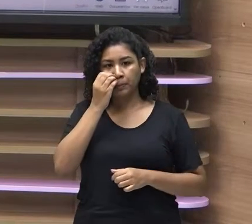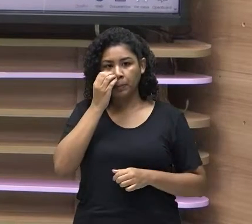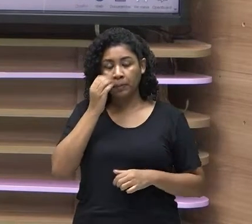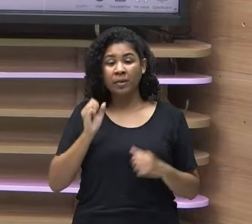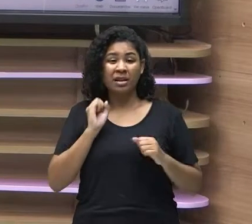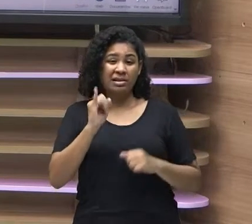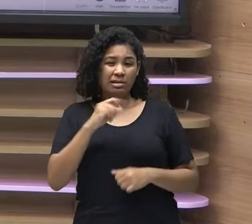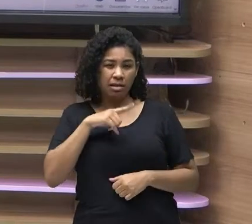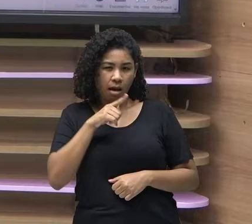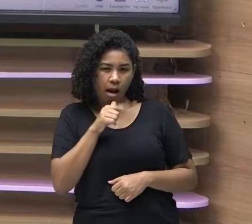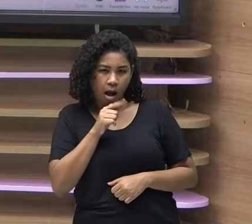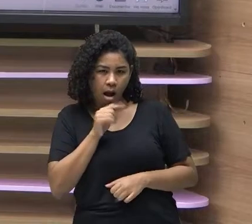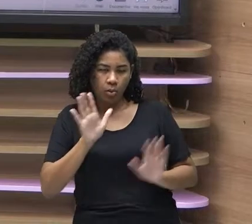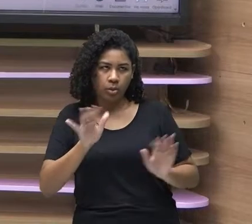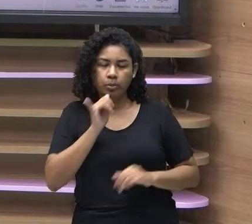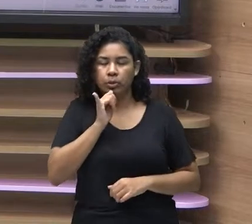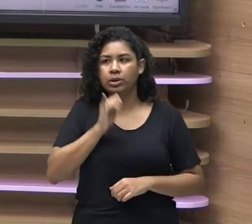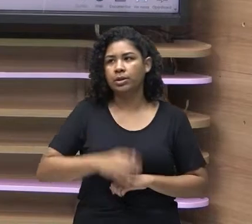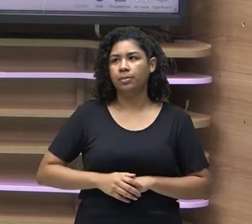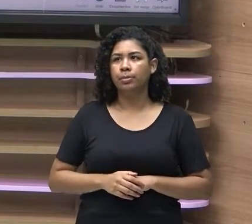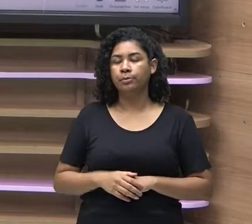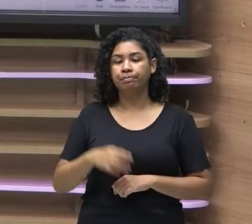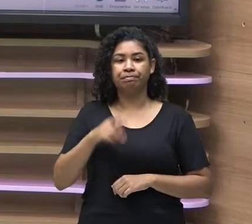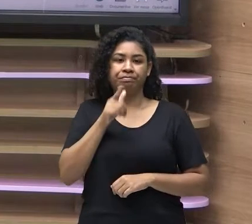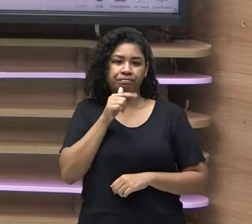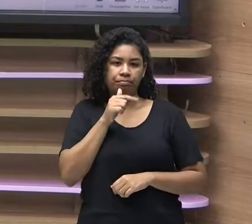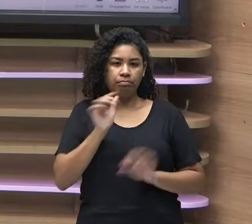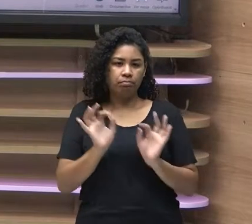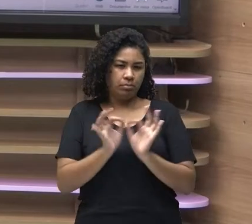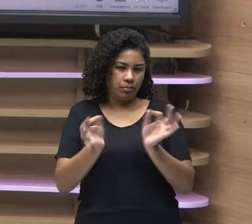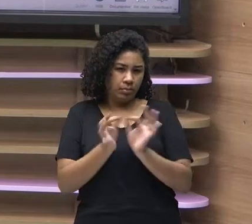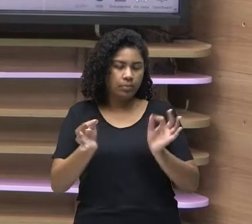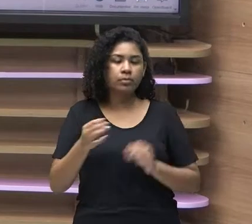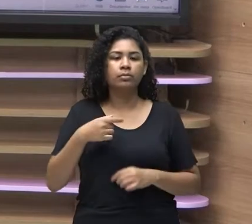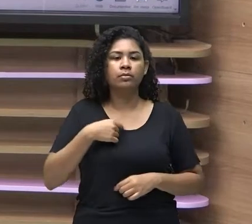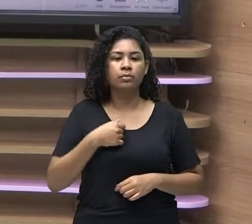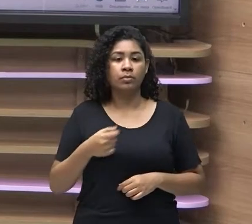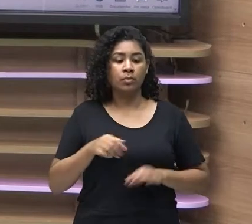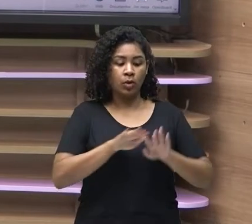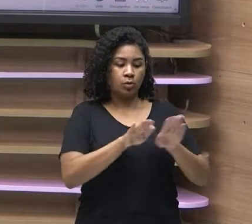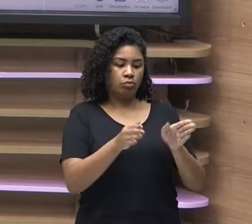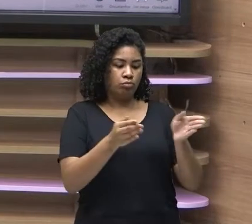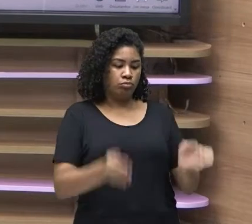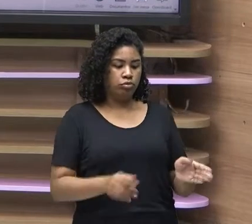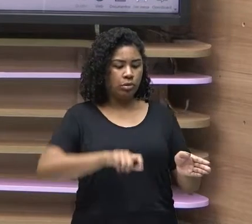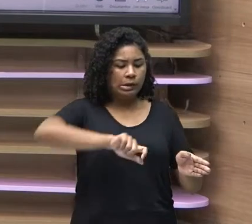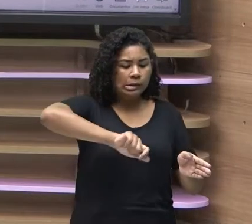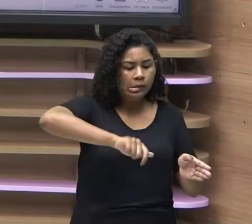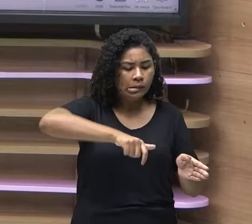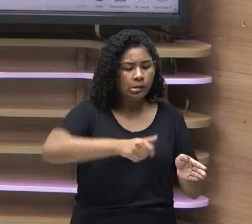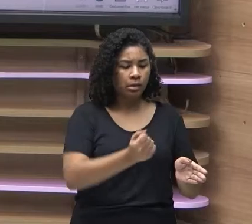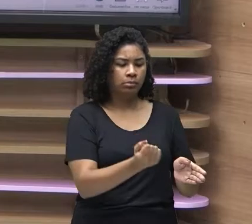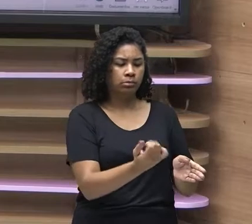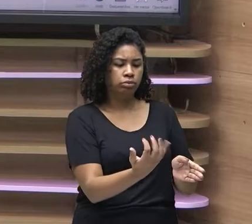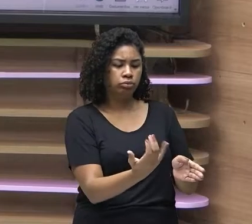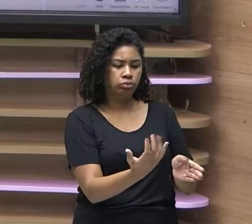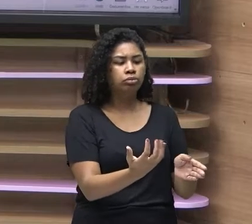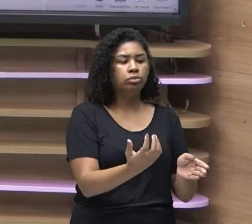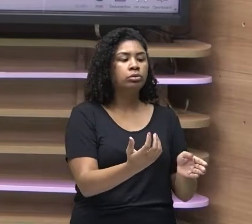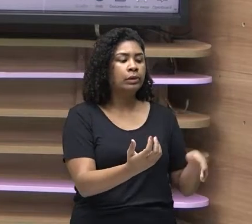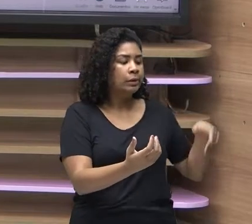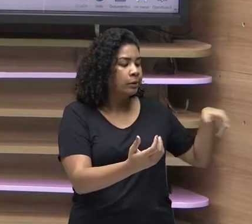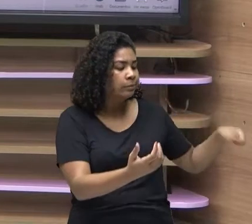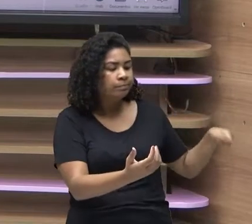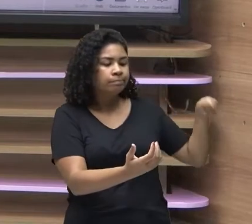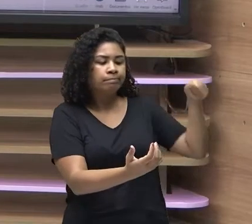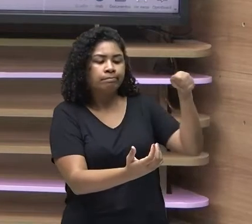para ferver, né? O exemplo mais simples. Se eu coloco água no fogo para ferver, com o aumento da temperatura, o que acontece? A água ela vai borbulhar e eu